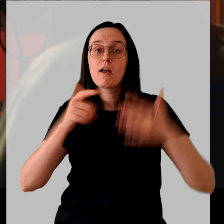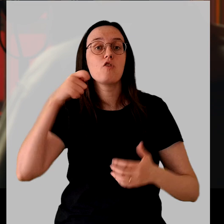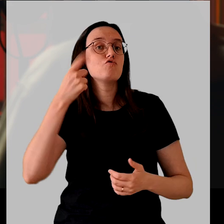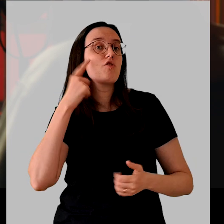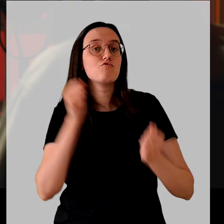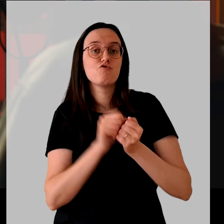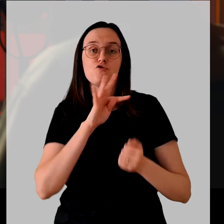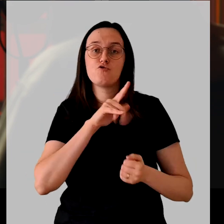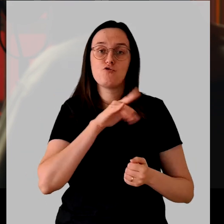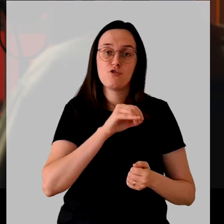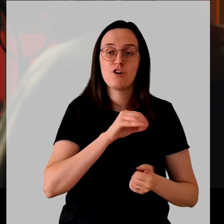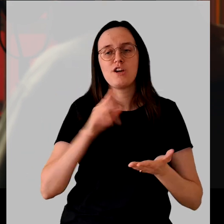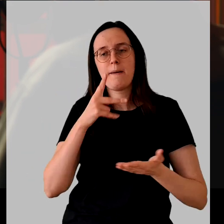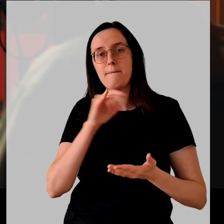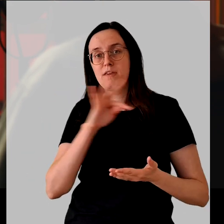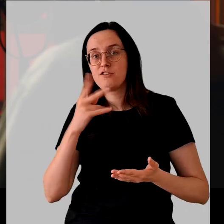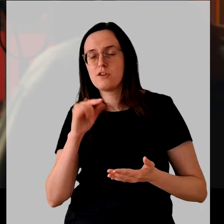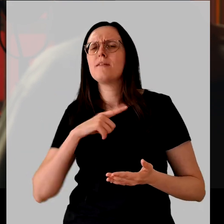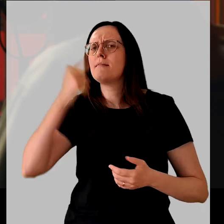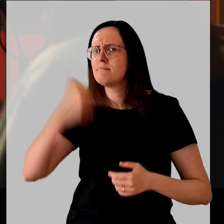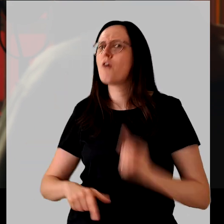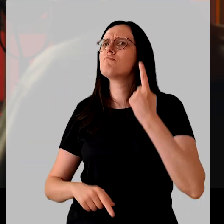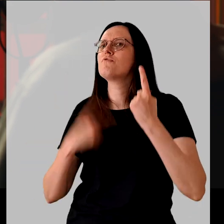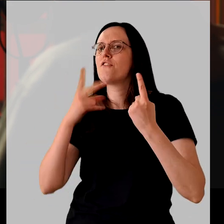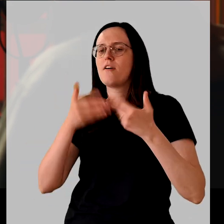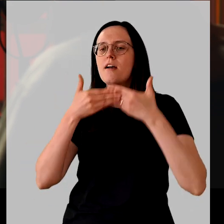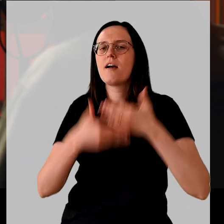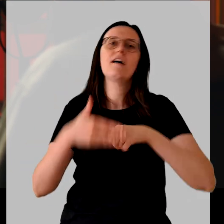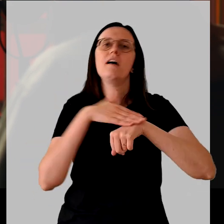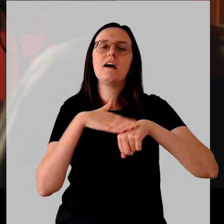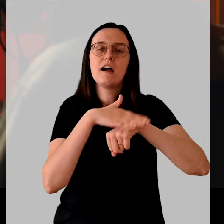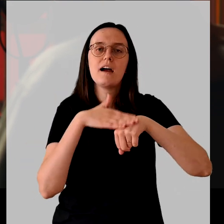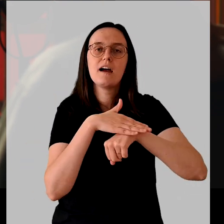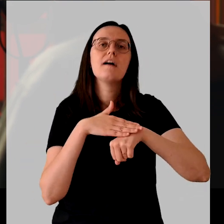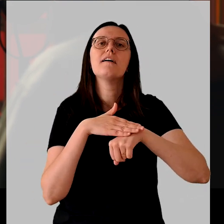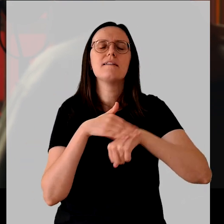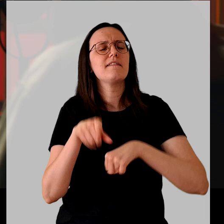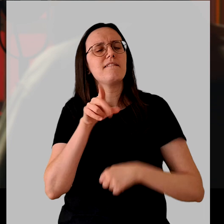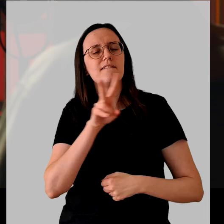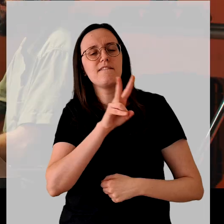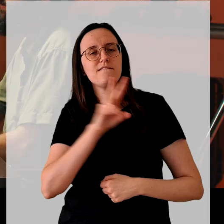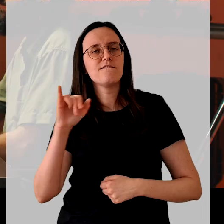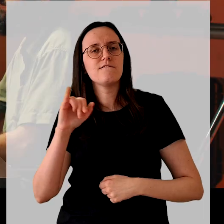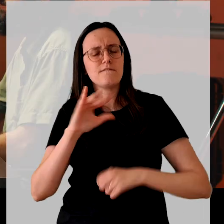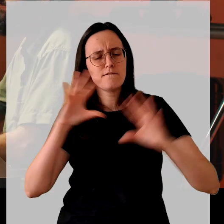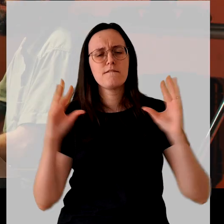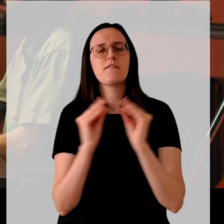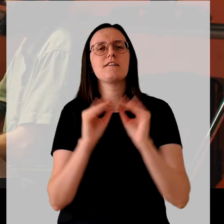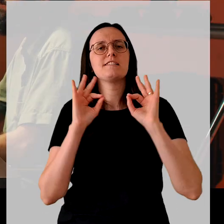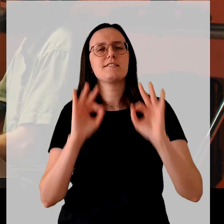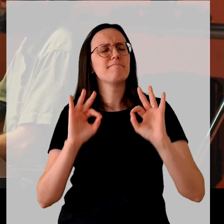já falou sobre som com o Túlio, com o Pete, e tem mais um que a gente vai falar daqui a pouquinho, que vai para